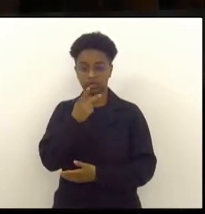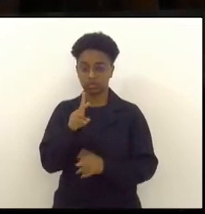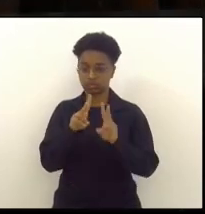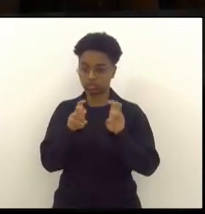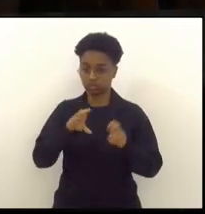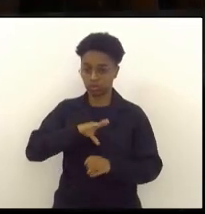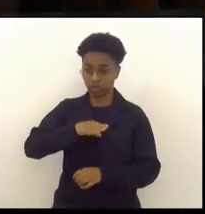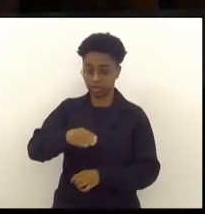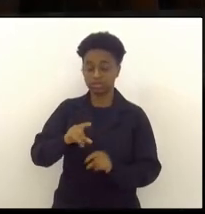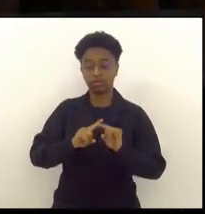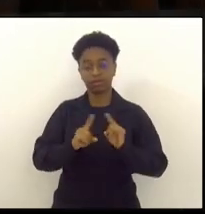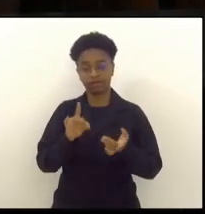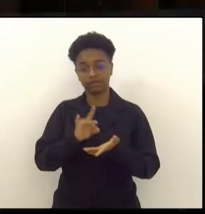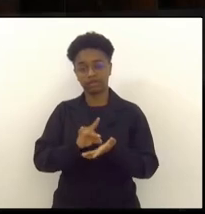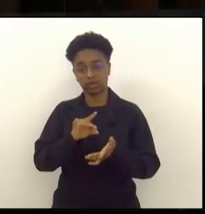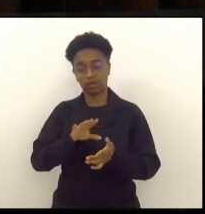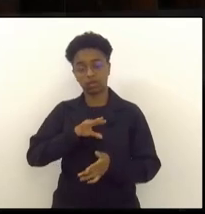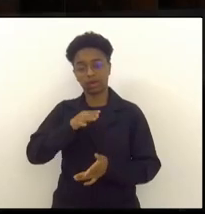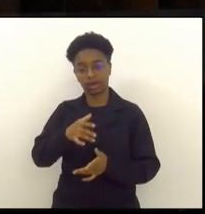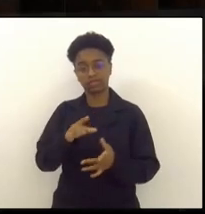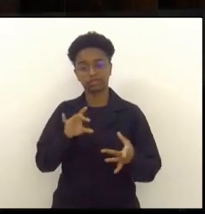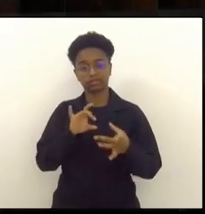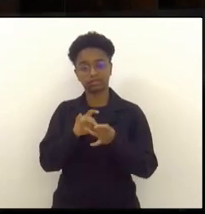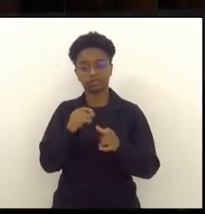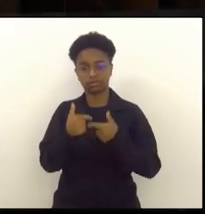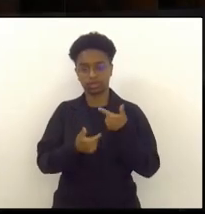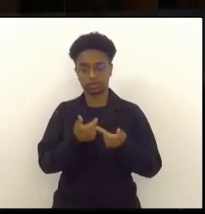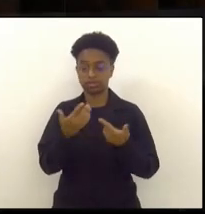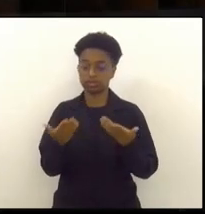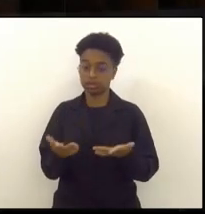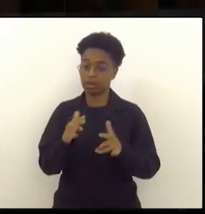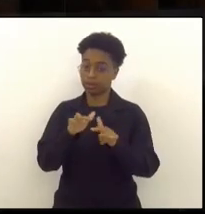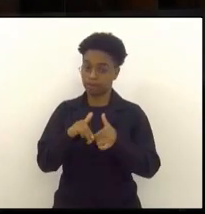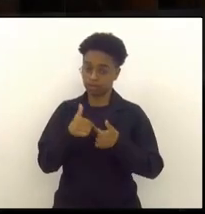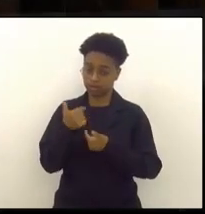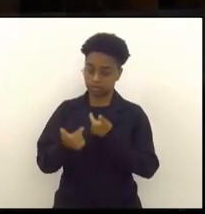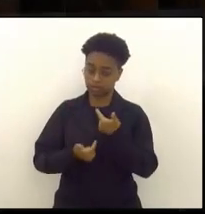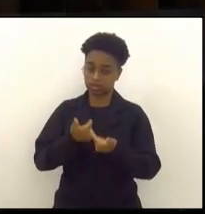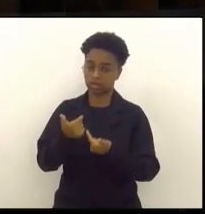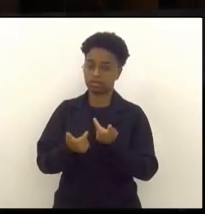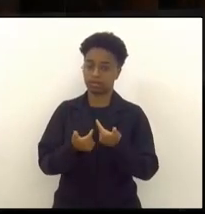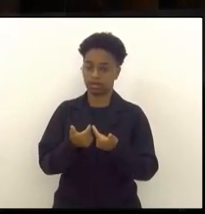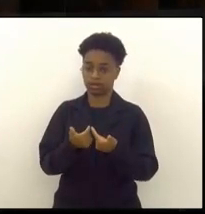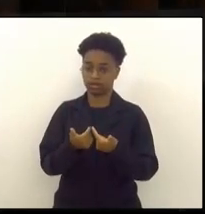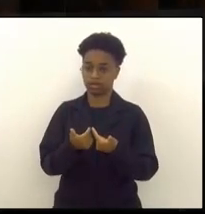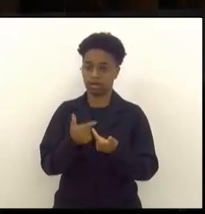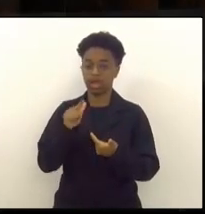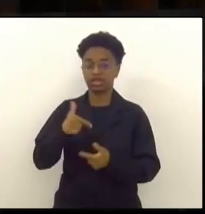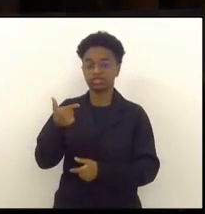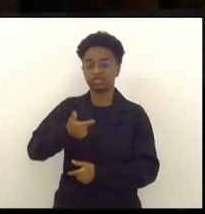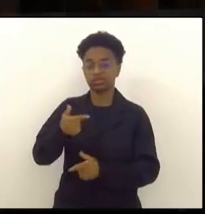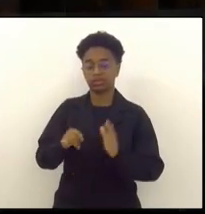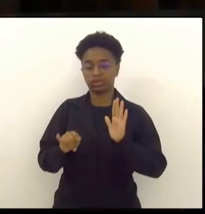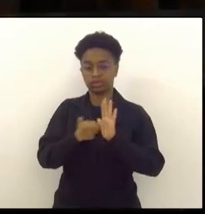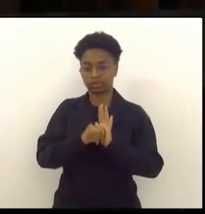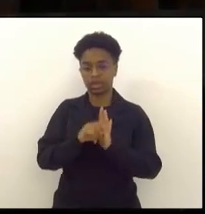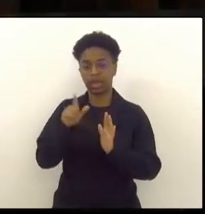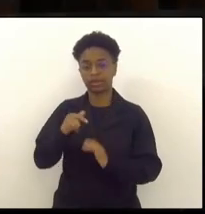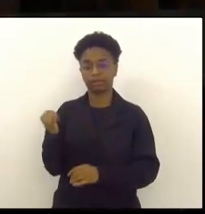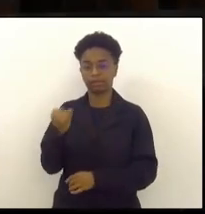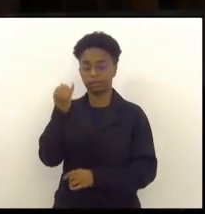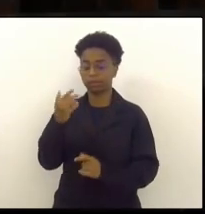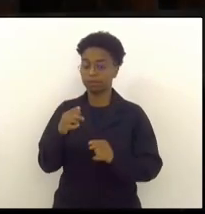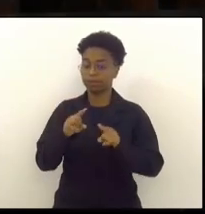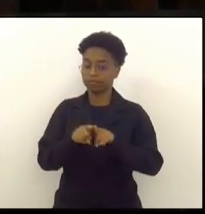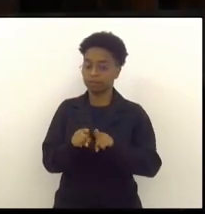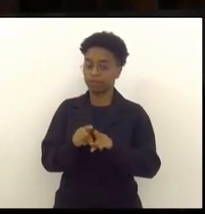coragem, mas é a coragem em relação ao trabalho. Então, por isso o trabalho, nossa segunda identidade, é tão importante. E é por